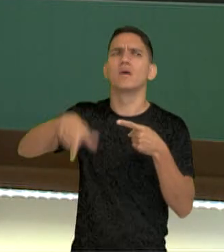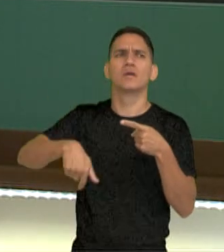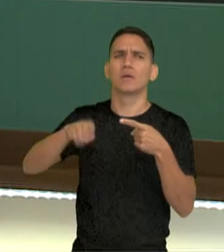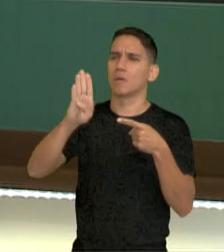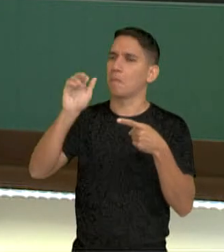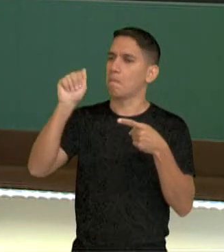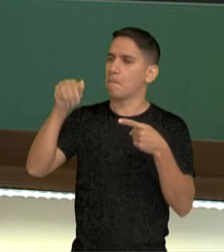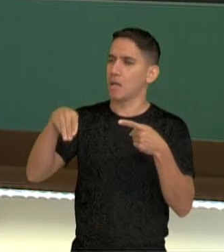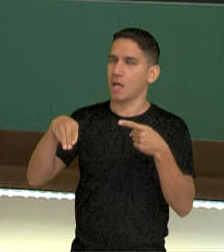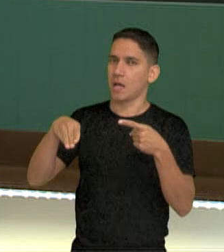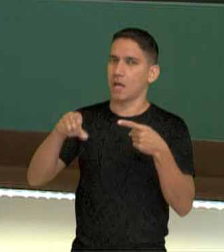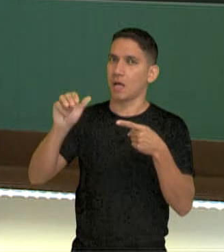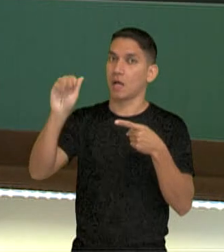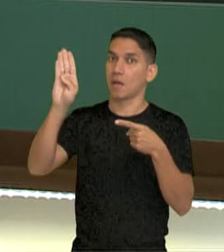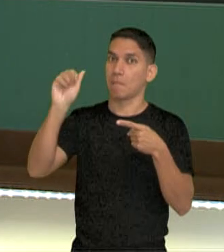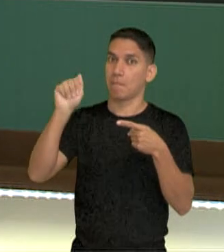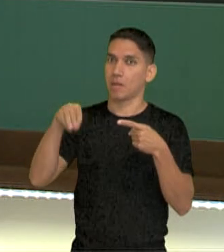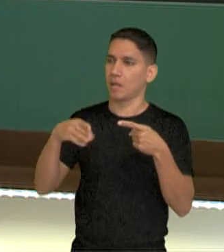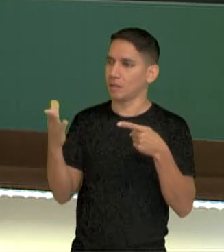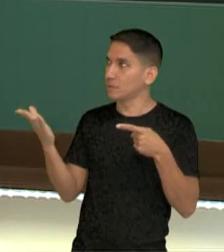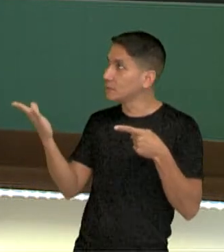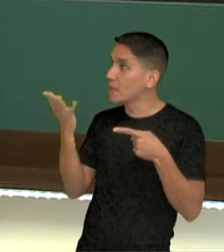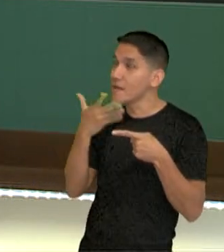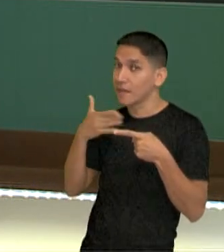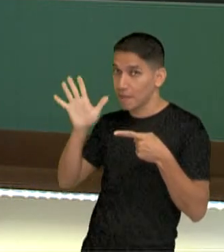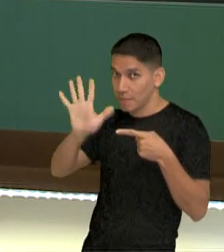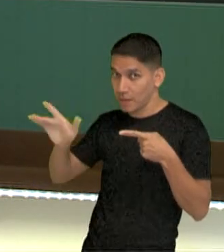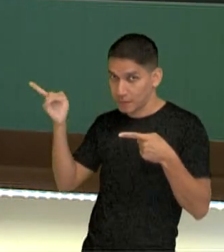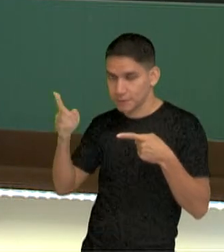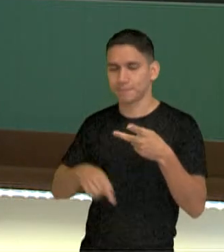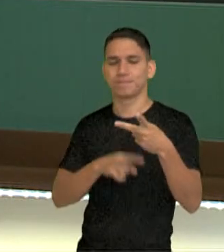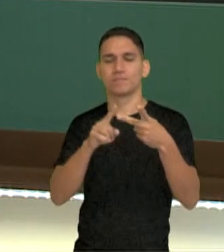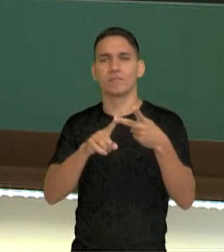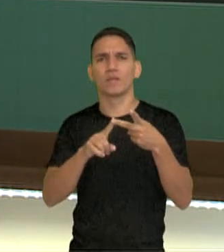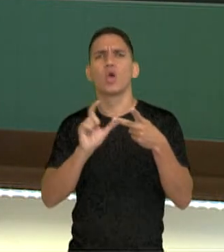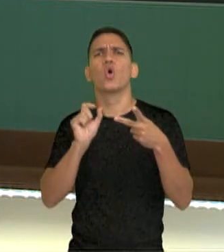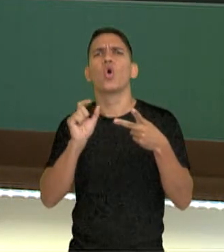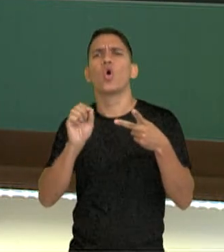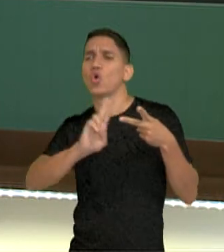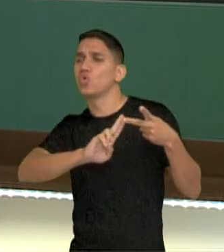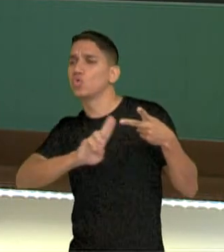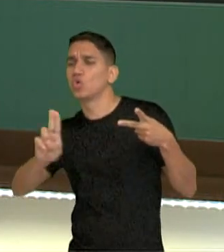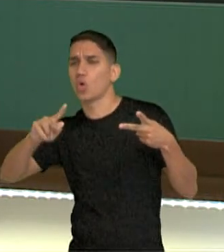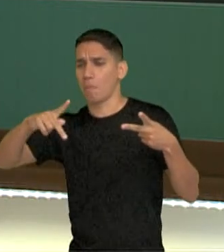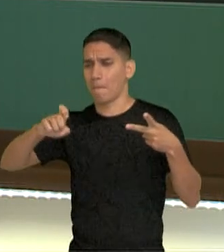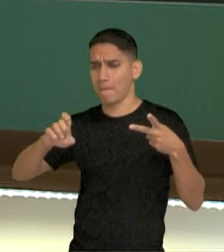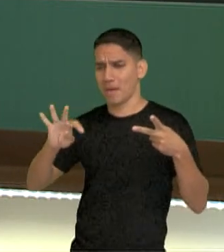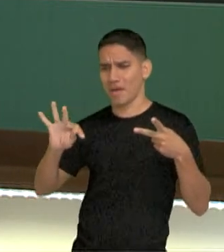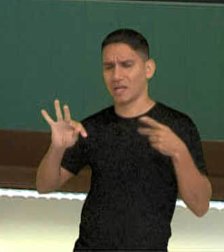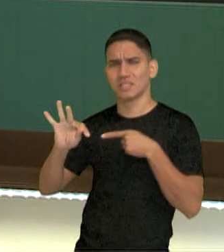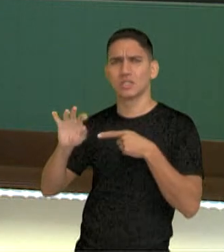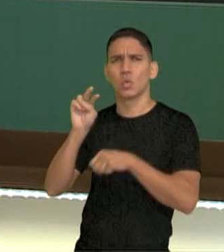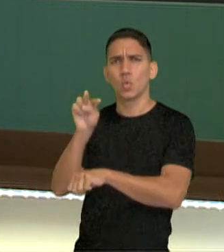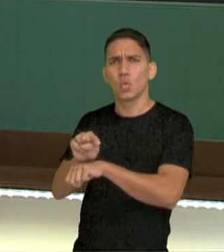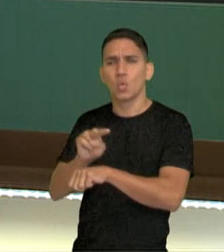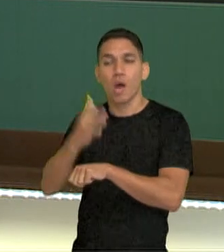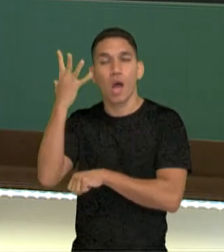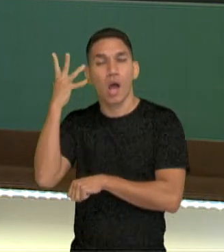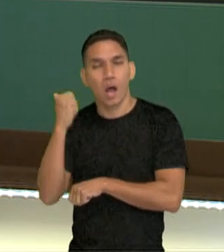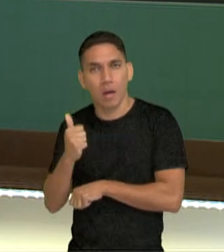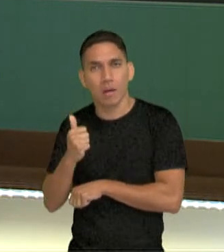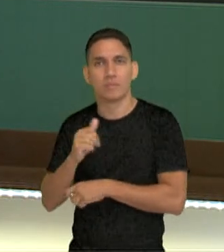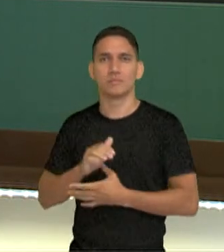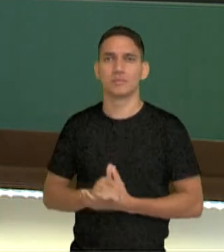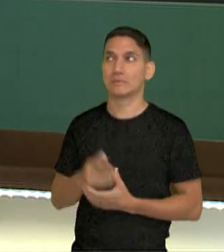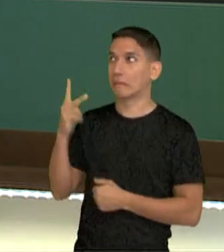this boy, esse menininho, e qual é o nome do pet do Bam Bam. Procura então